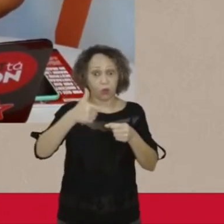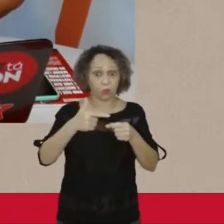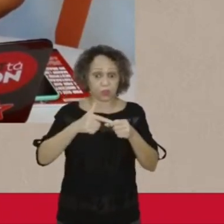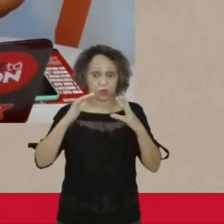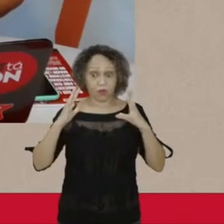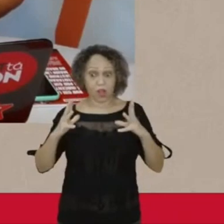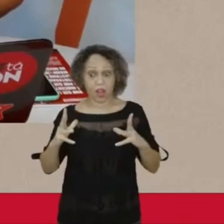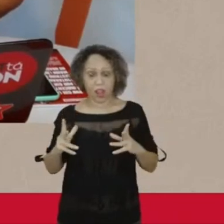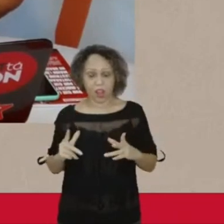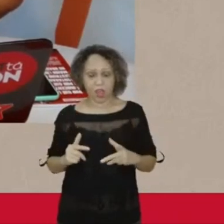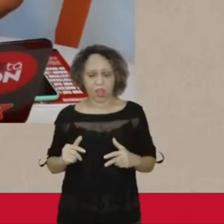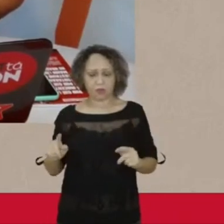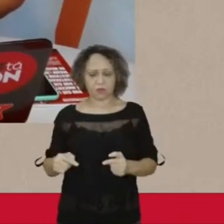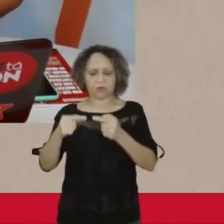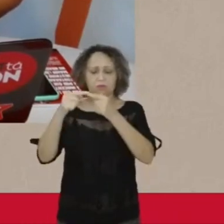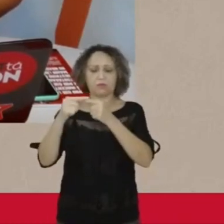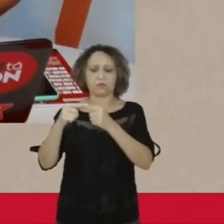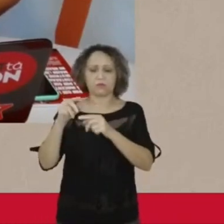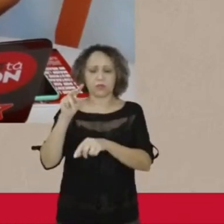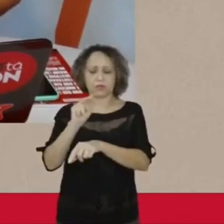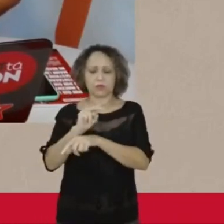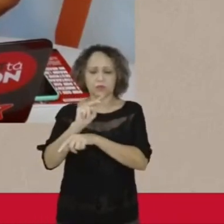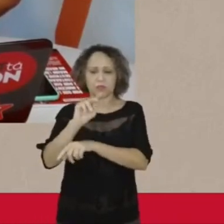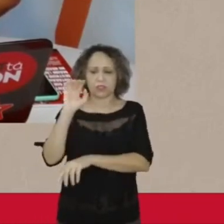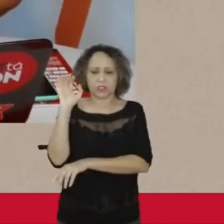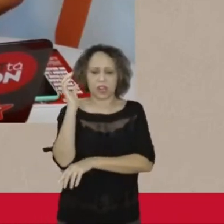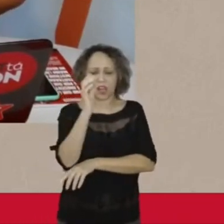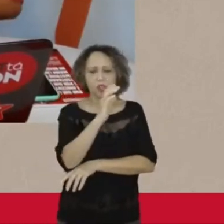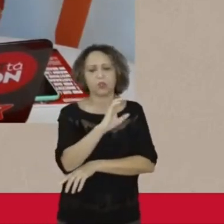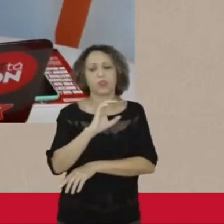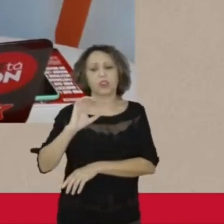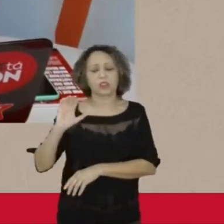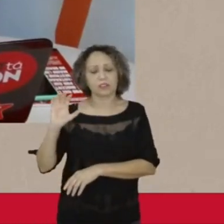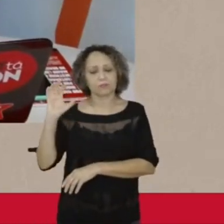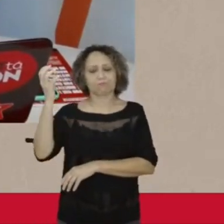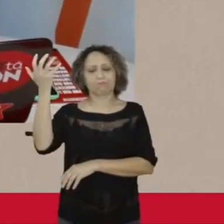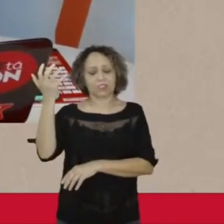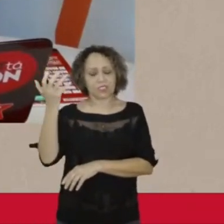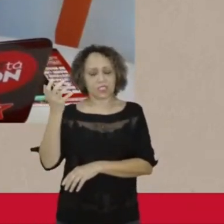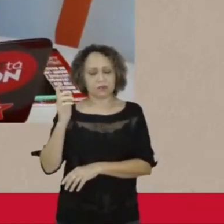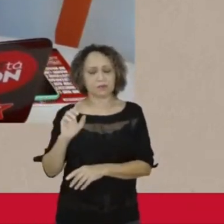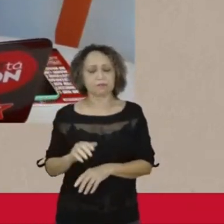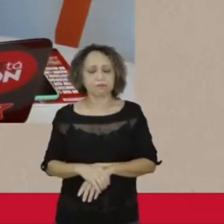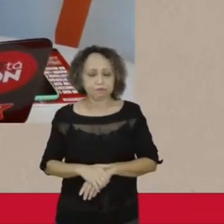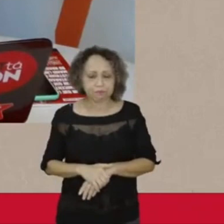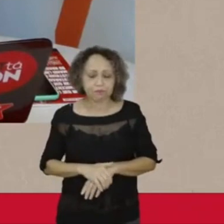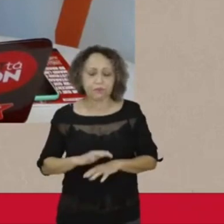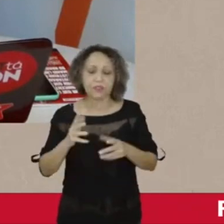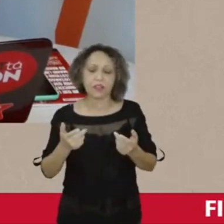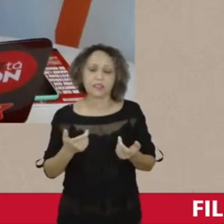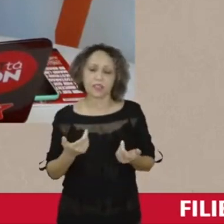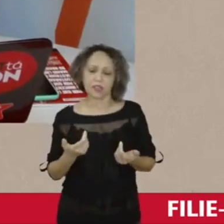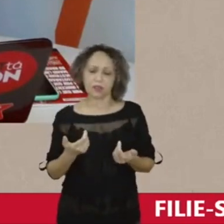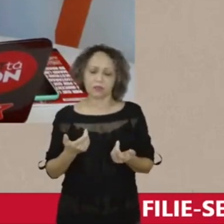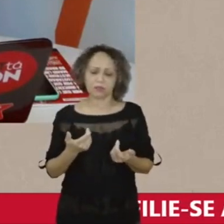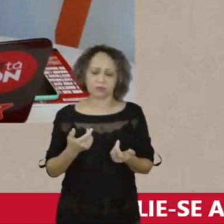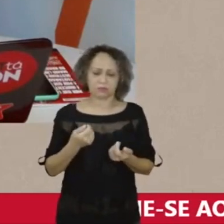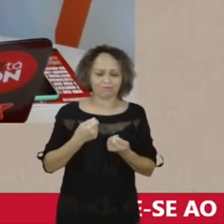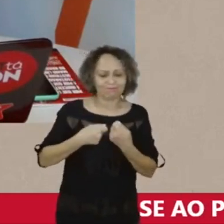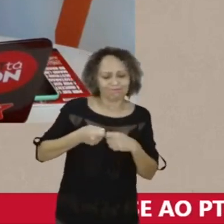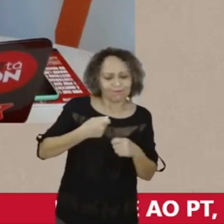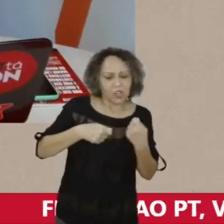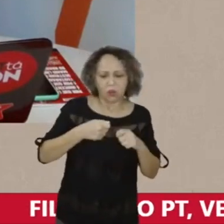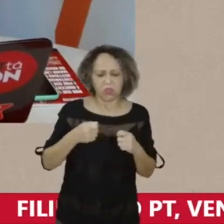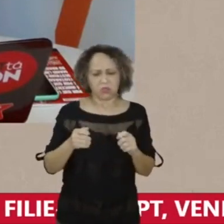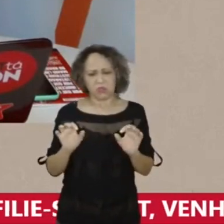a transição para um modelo mais limpo do ponto de vista ambiental. E o mercado não o fará, porque, evidentemente,